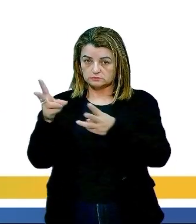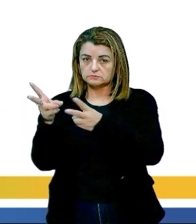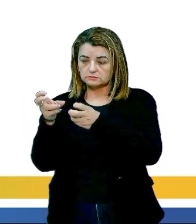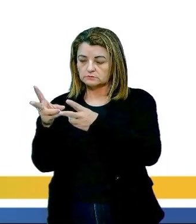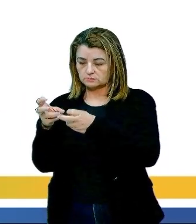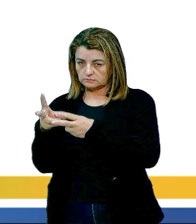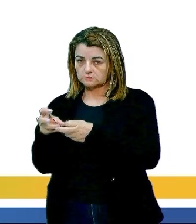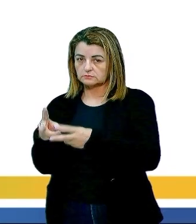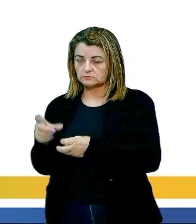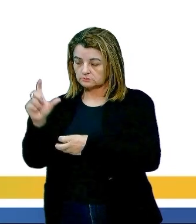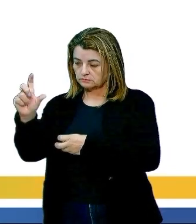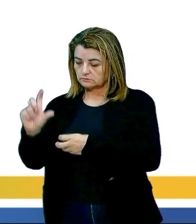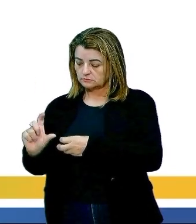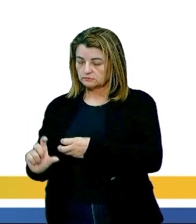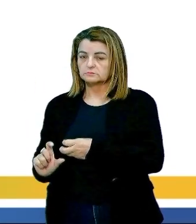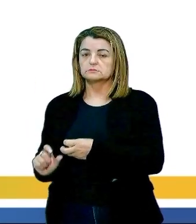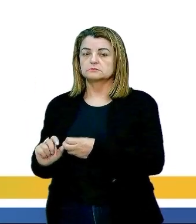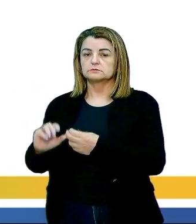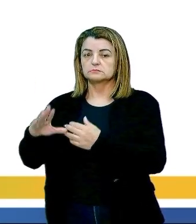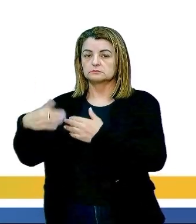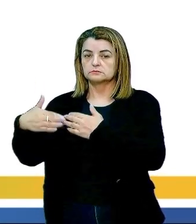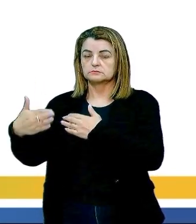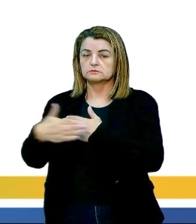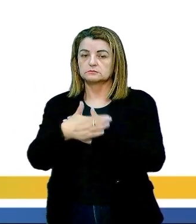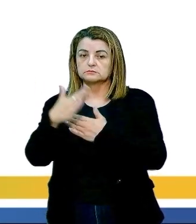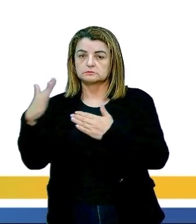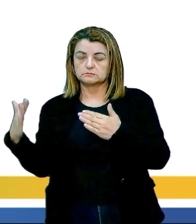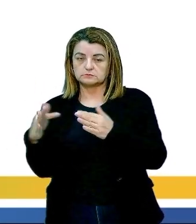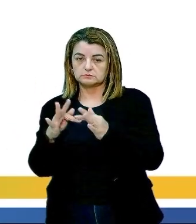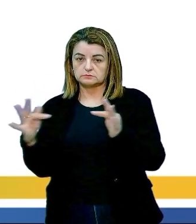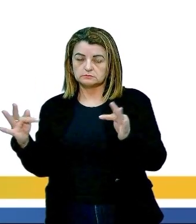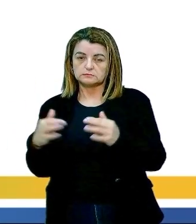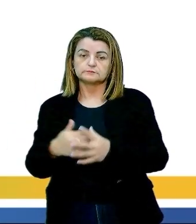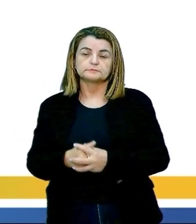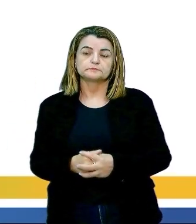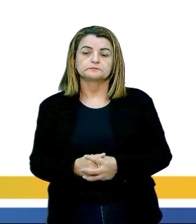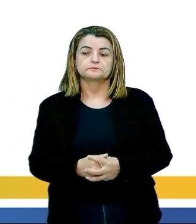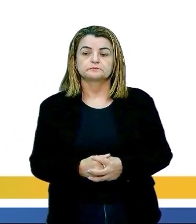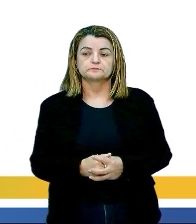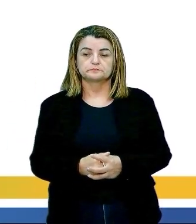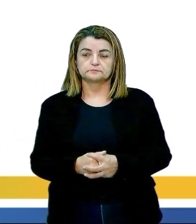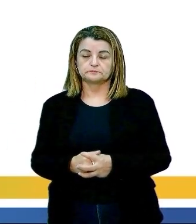cada uma dessas palavras ao longo da frase.